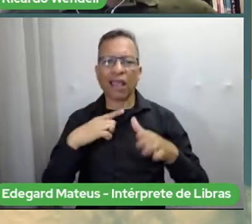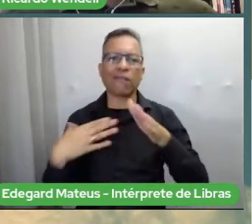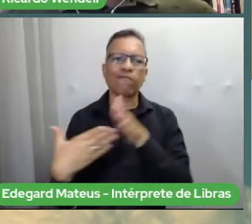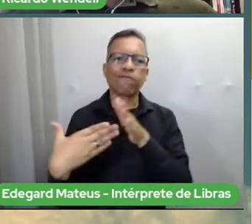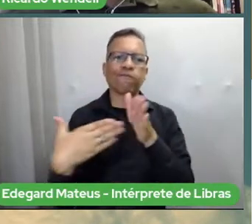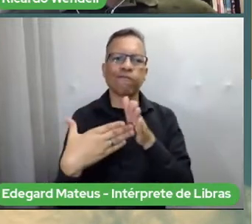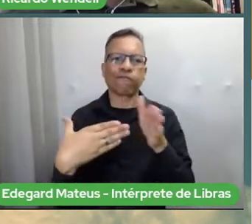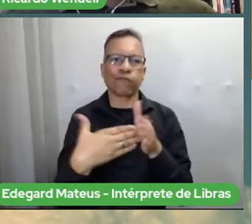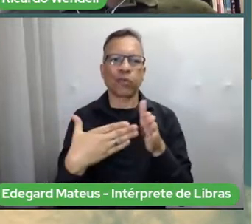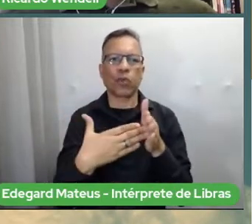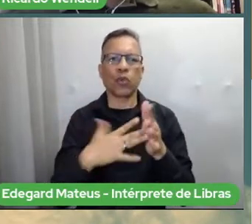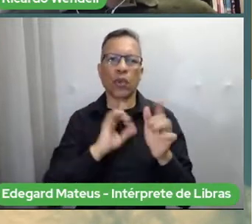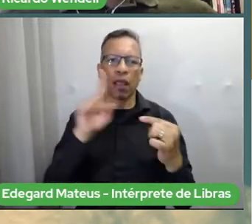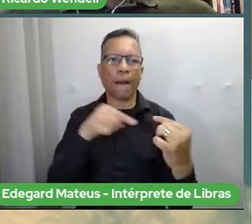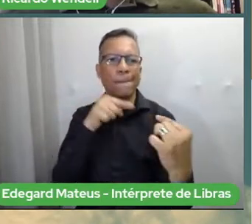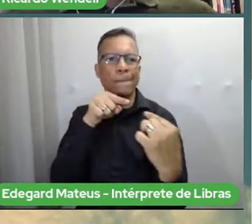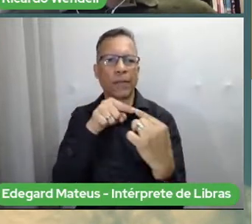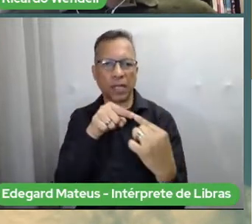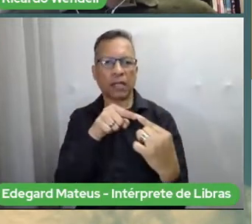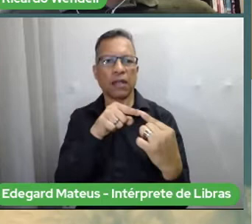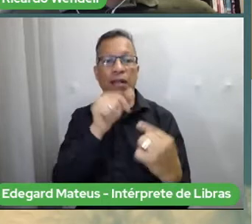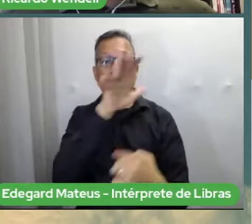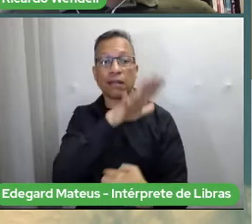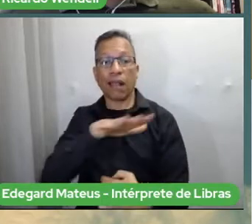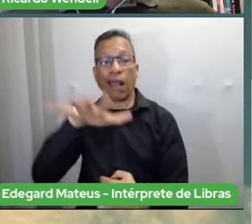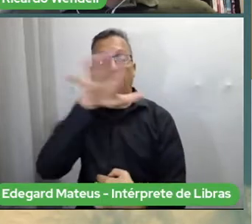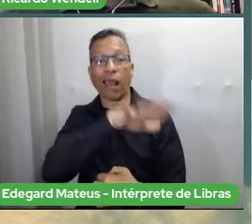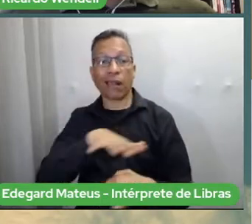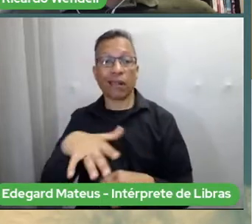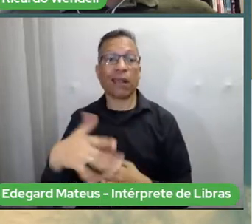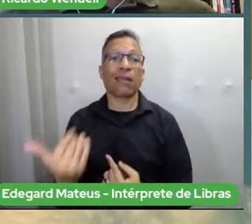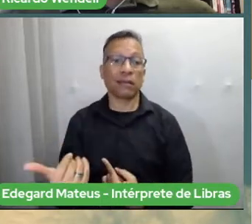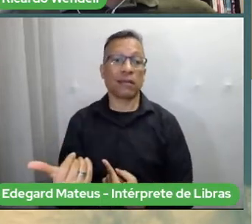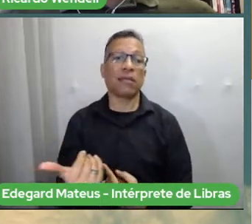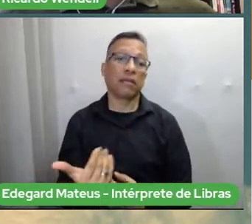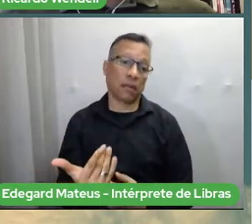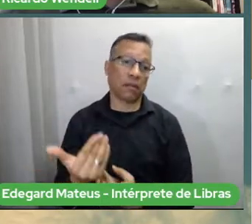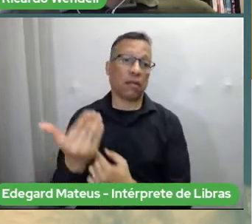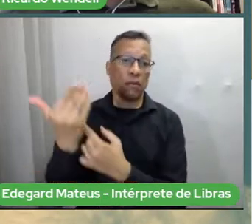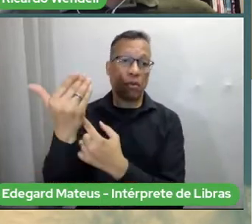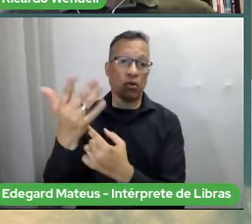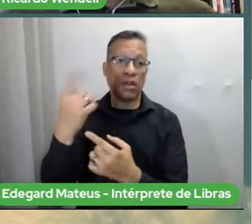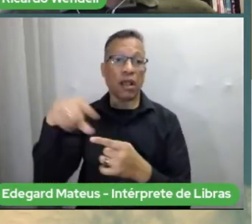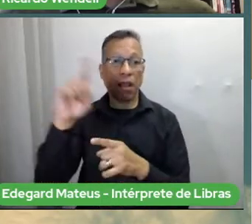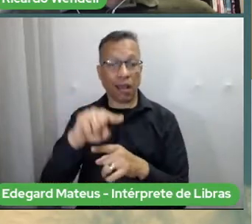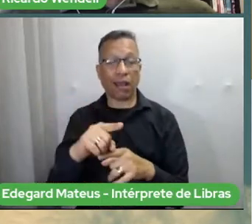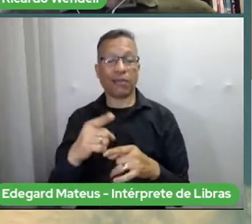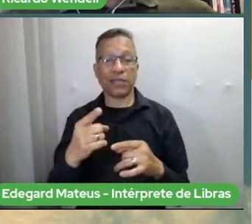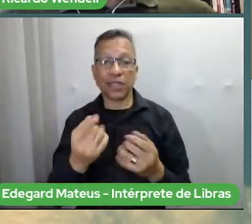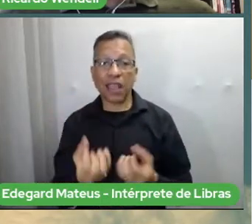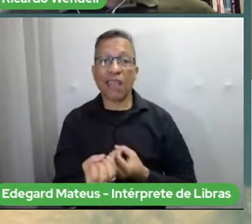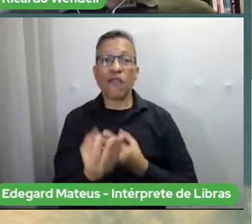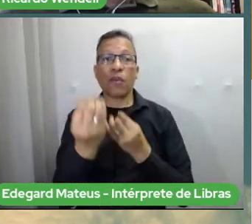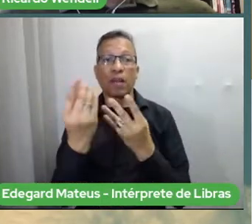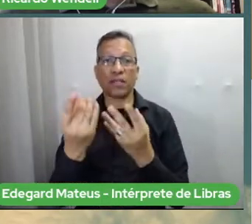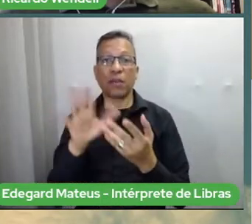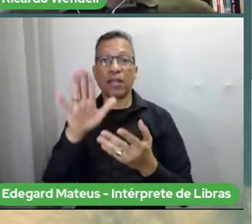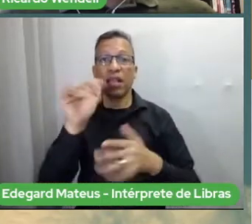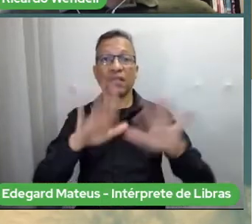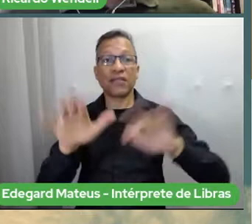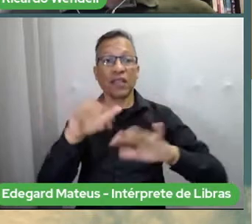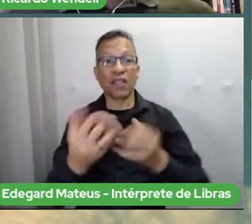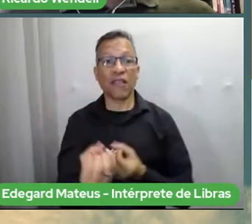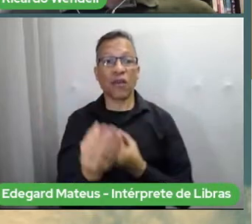de a área de tecnologia precisa prover a informação e, às vezes, prover a informação já